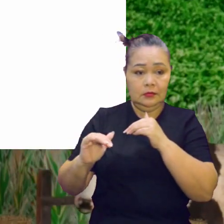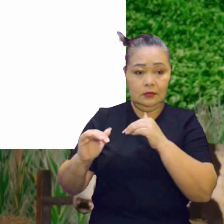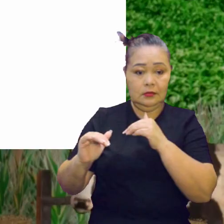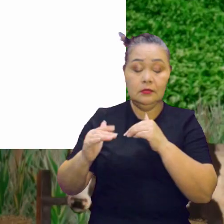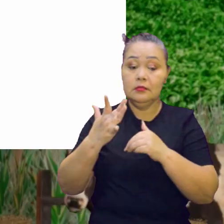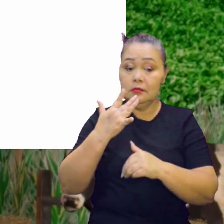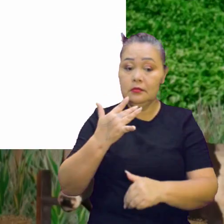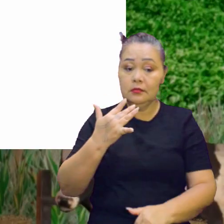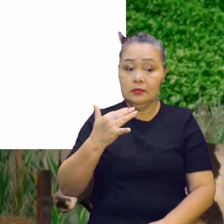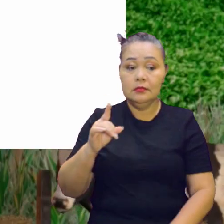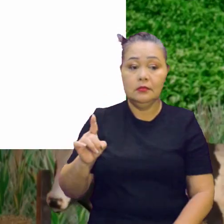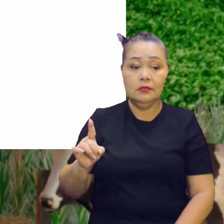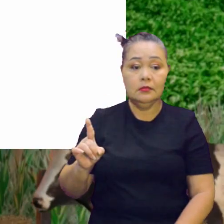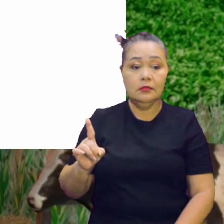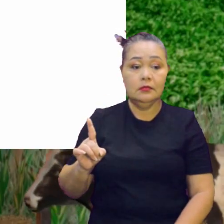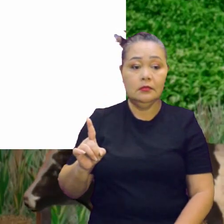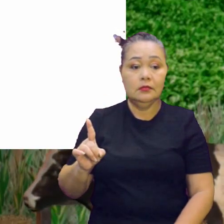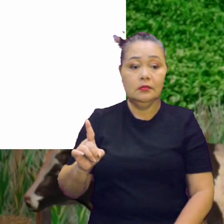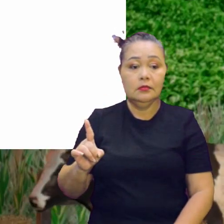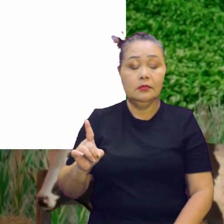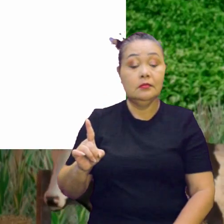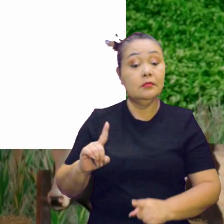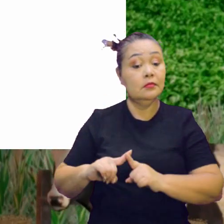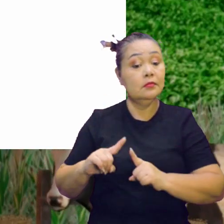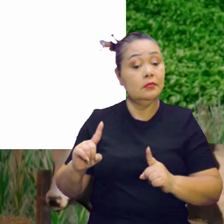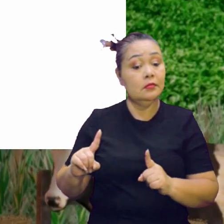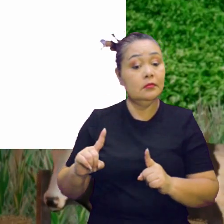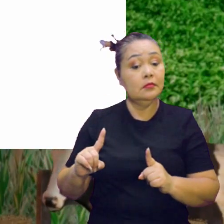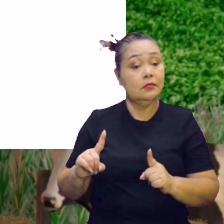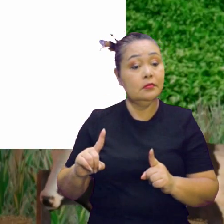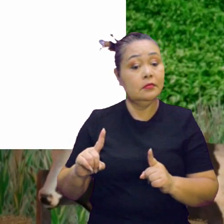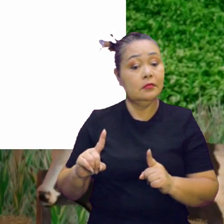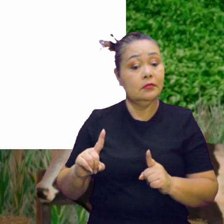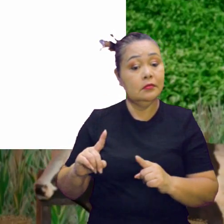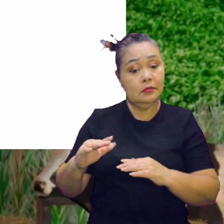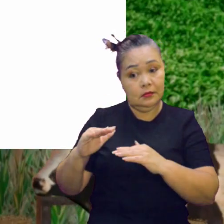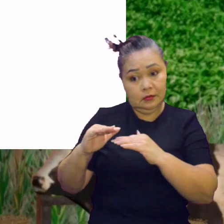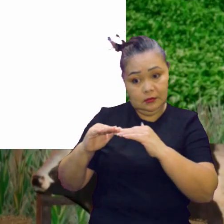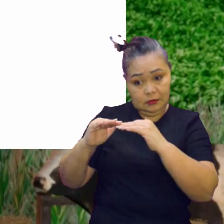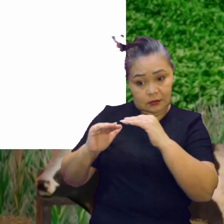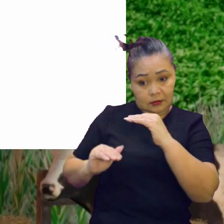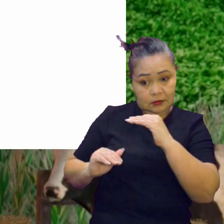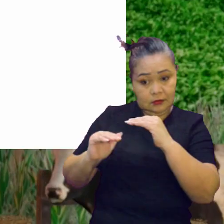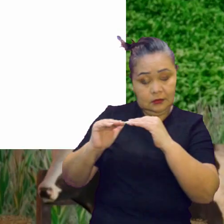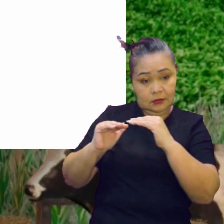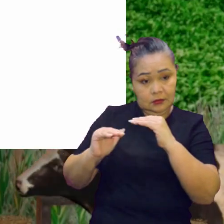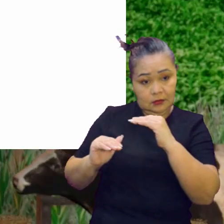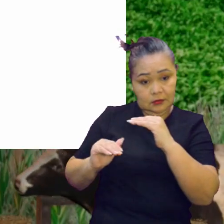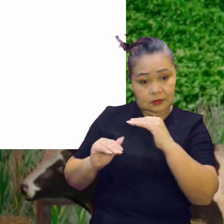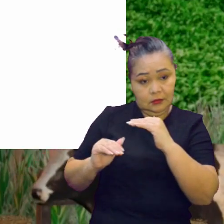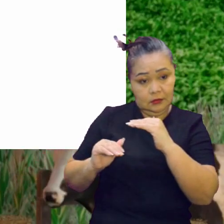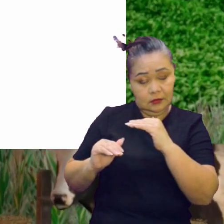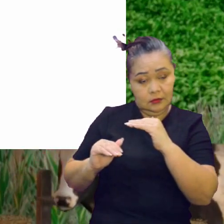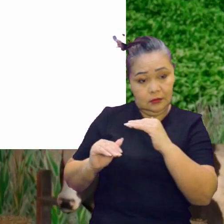usei, tá? Mas olha só, tem essa faixa, ela é